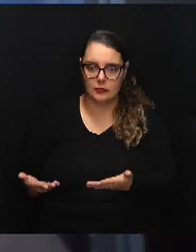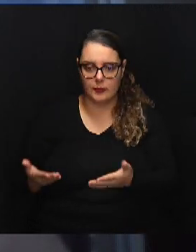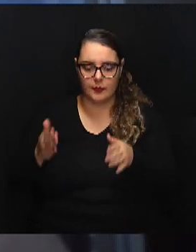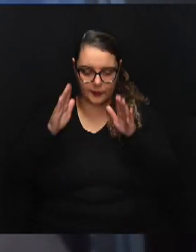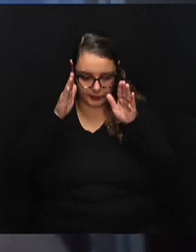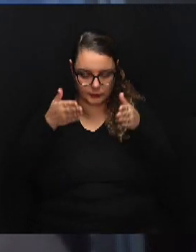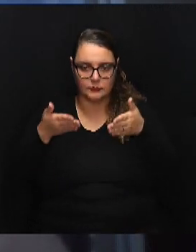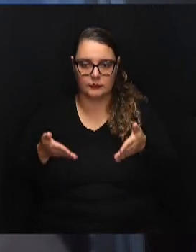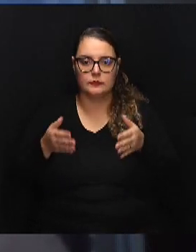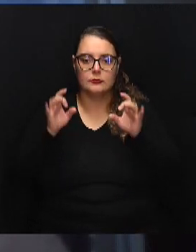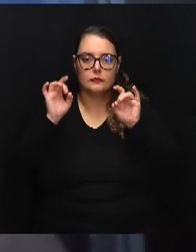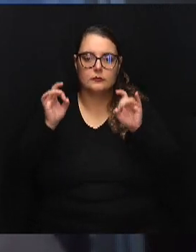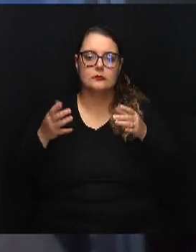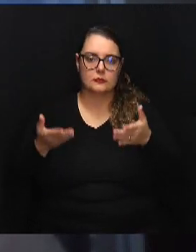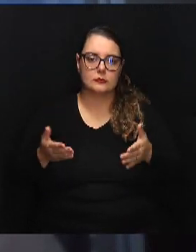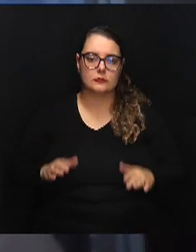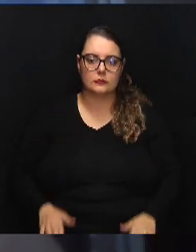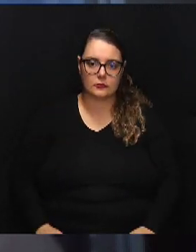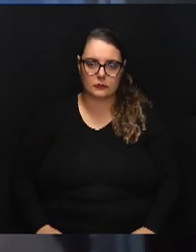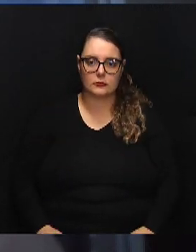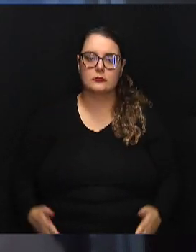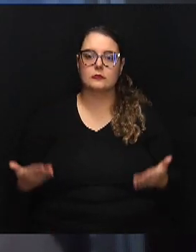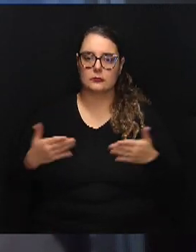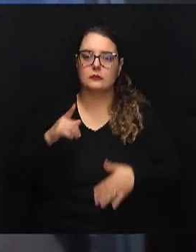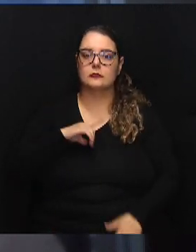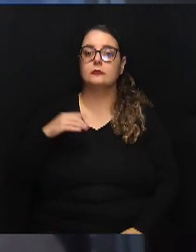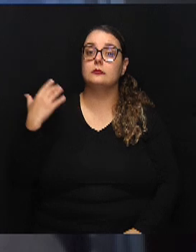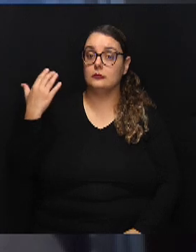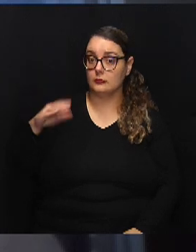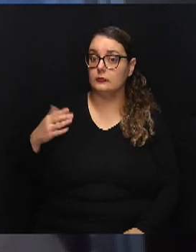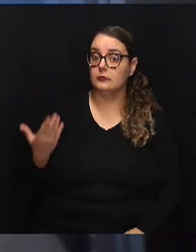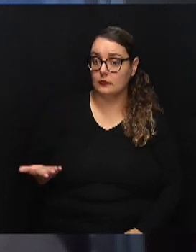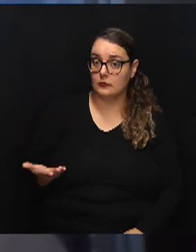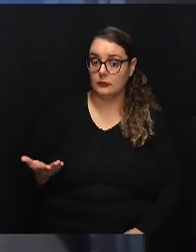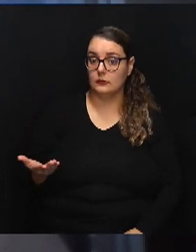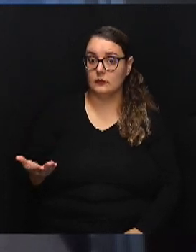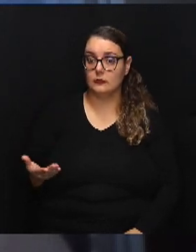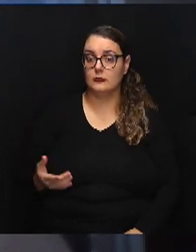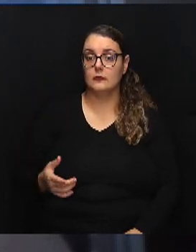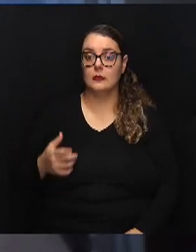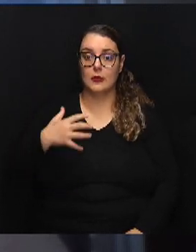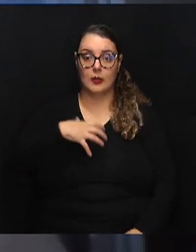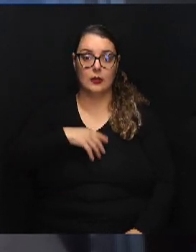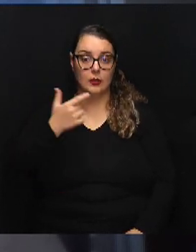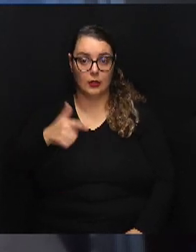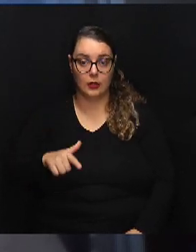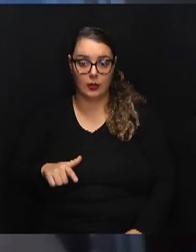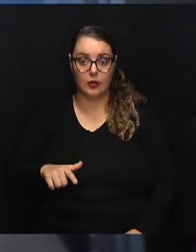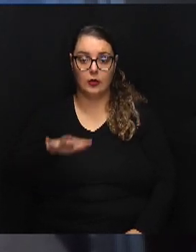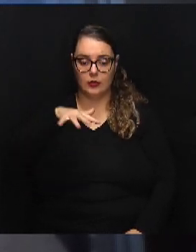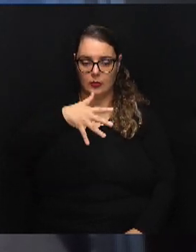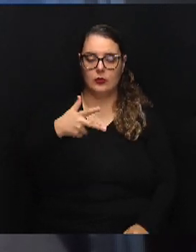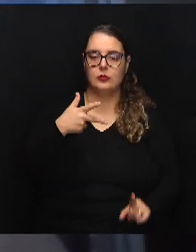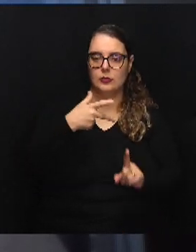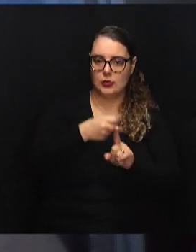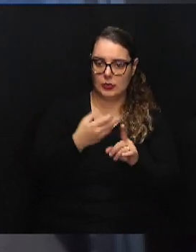focado especificamente nisso, e agora a gente tem essa publicação recente. Então, manter o calendário vacinal,